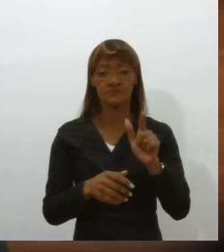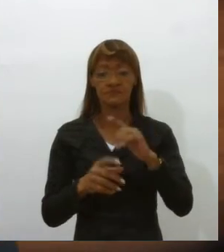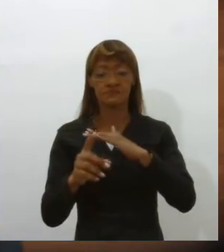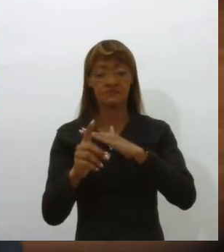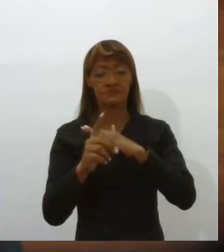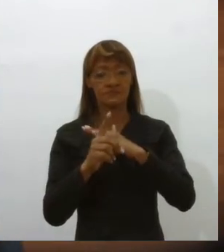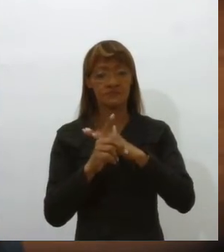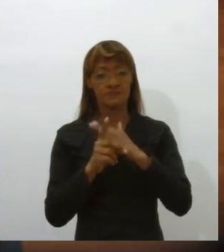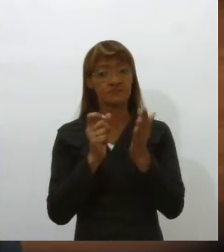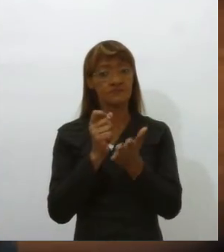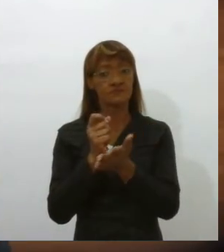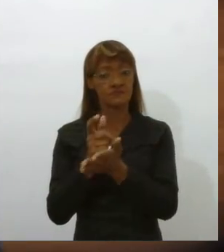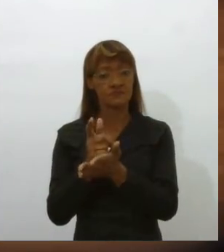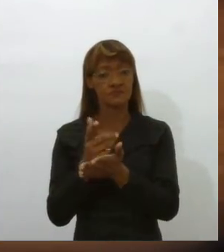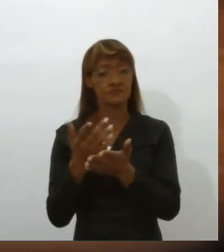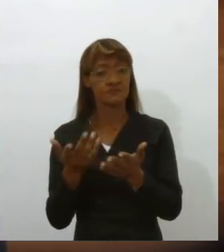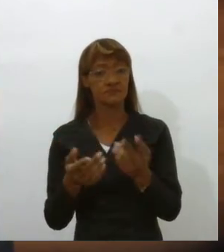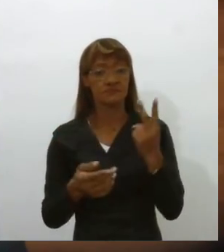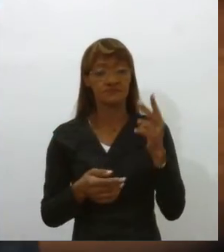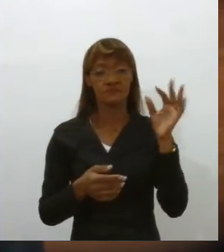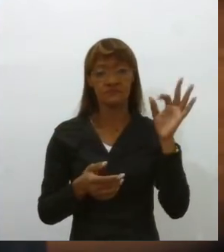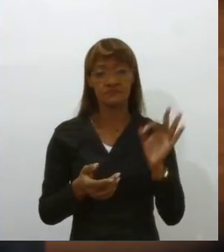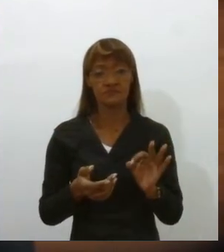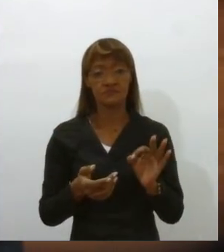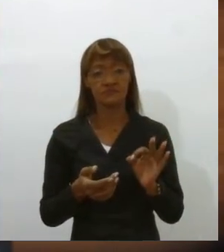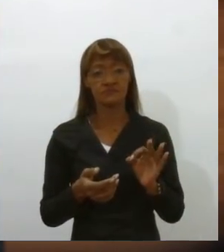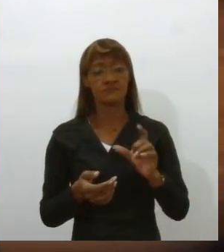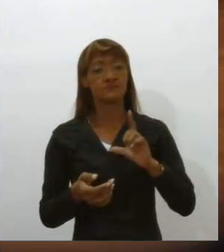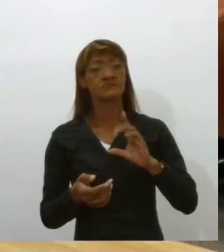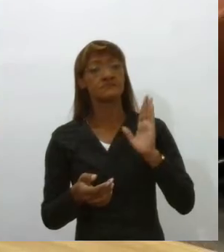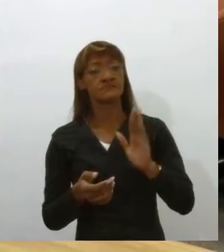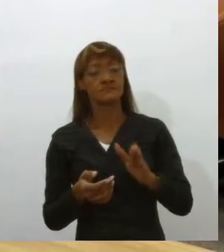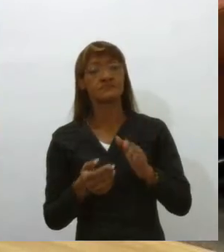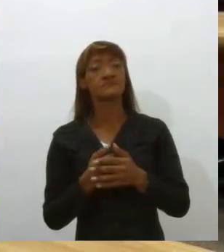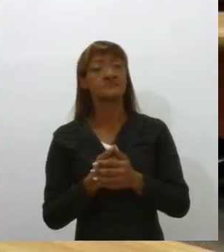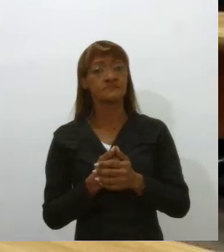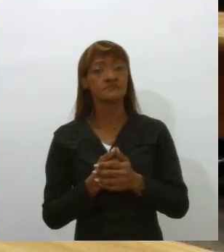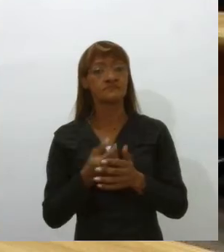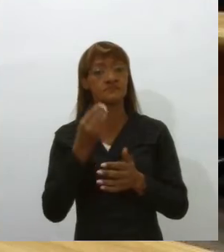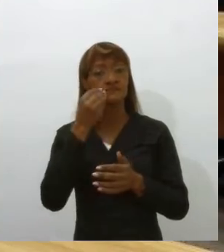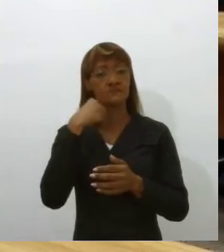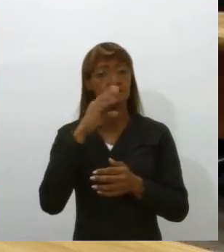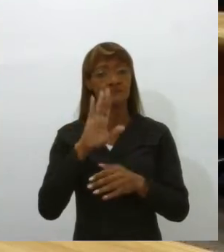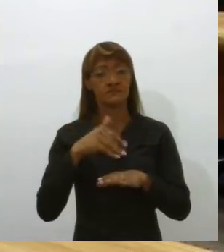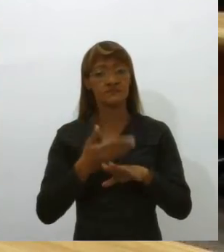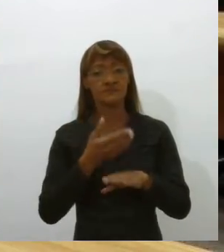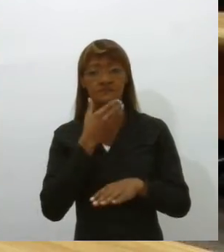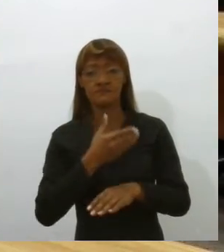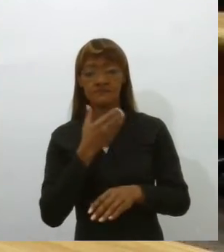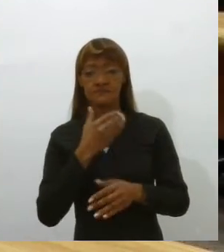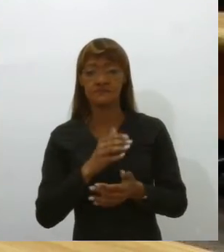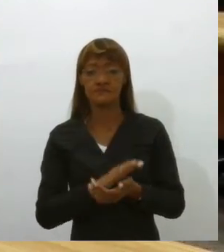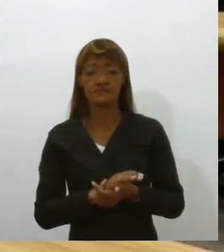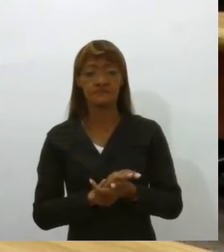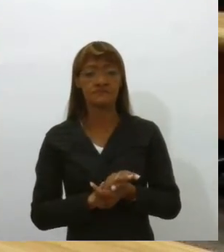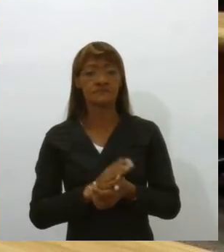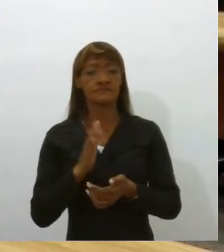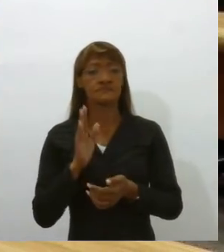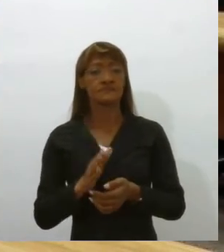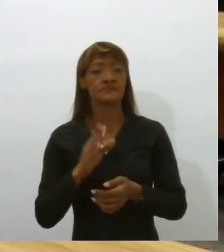os 2% do etanol terão compensação financeira até dezembro. Apesar dos deputados da oposição terem se retirado do plenário